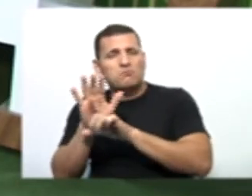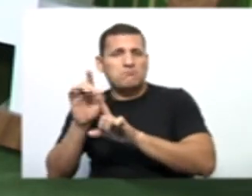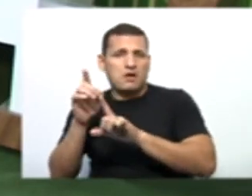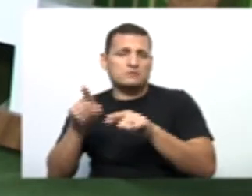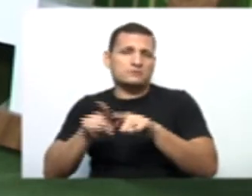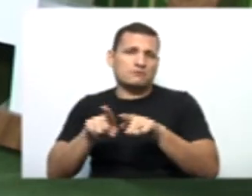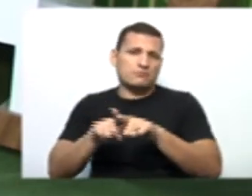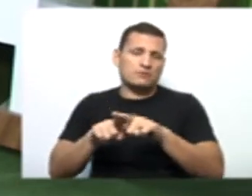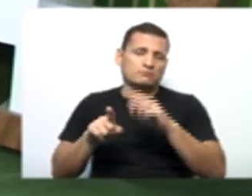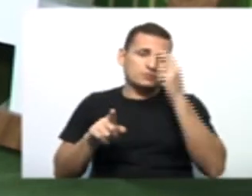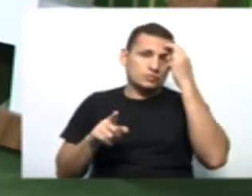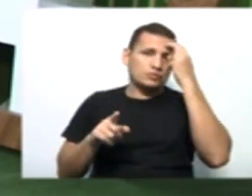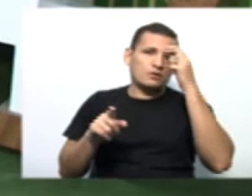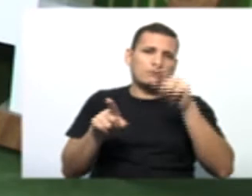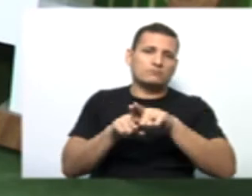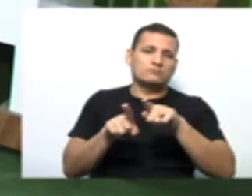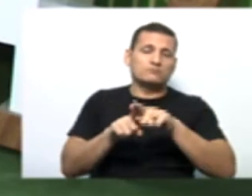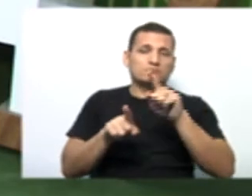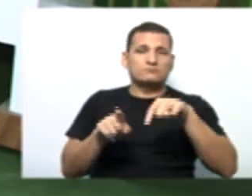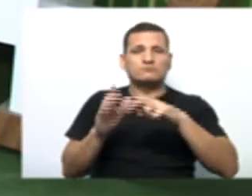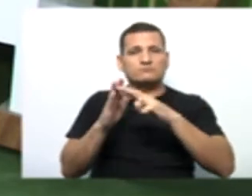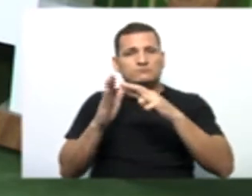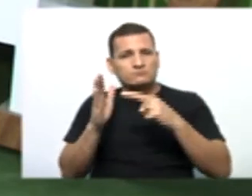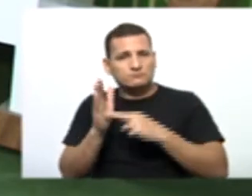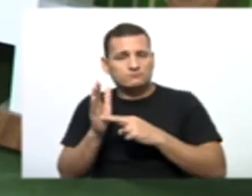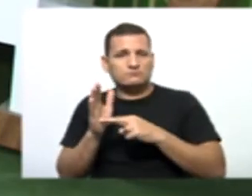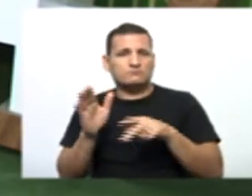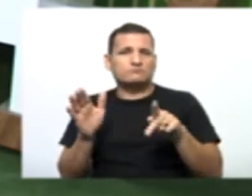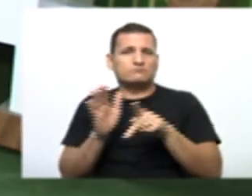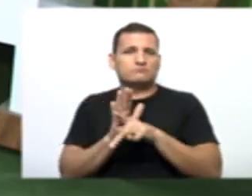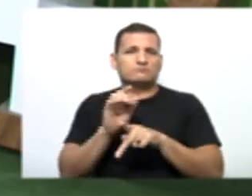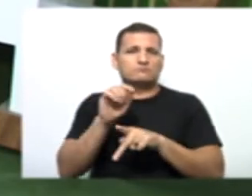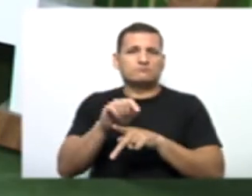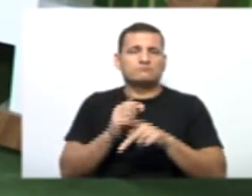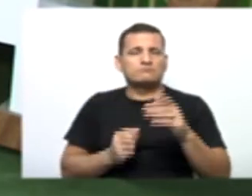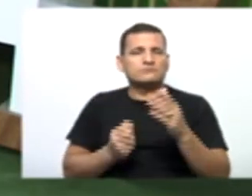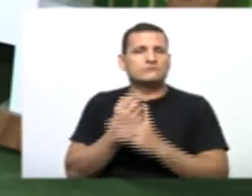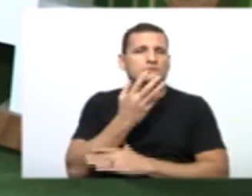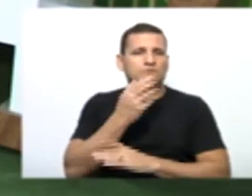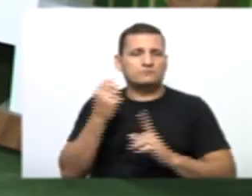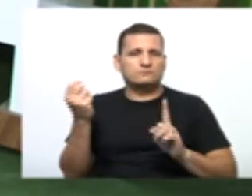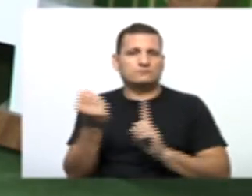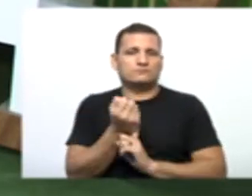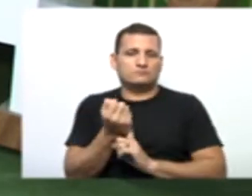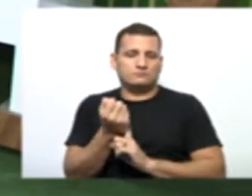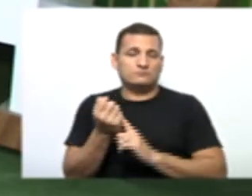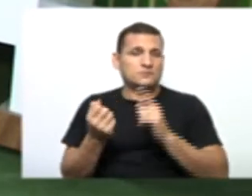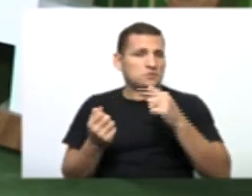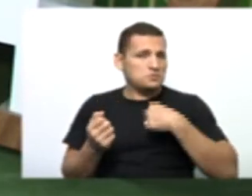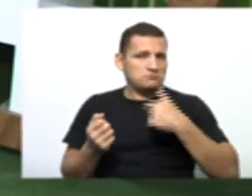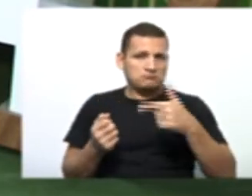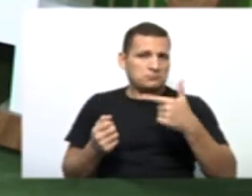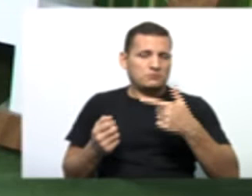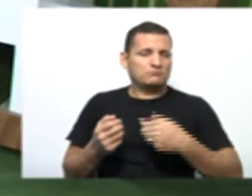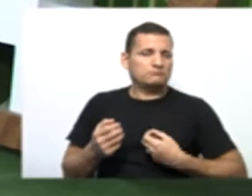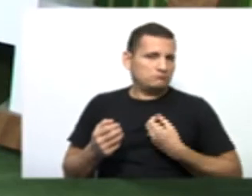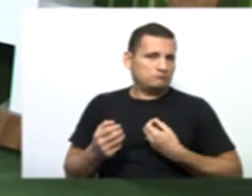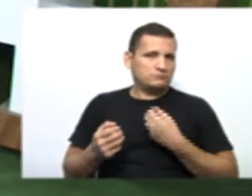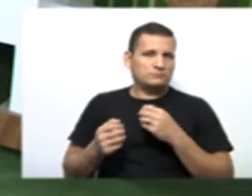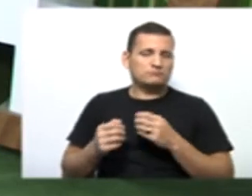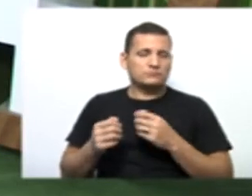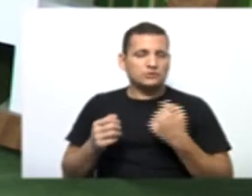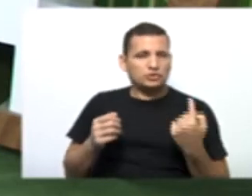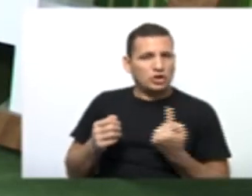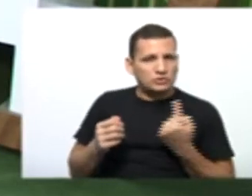regras e são normas que foram estabelecidas através de convenções sociais. Então eu não vivo isoladamente.